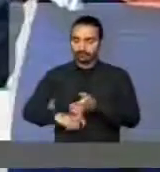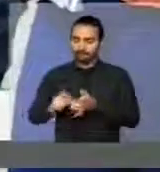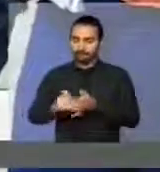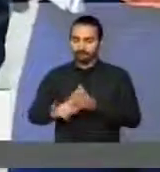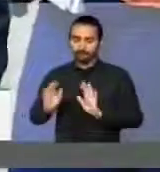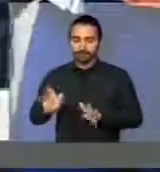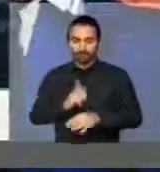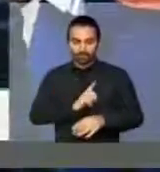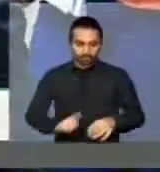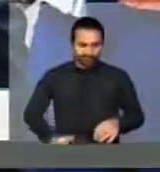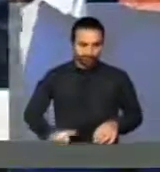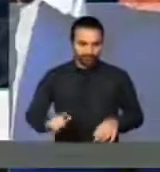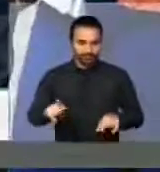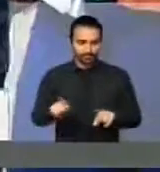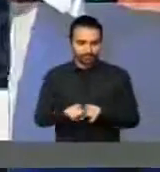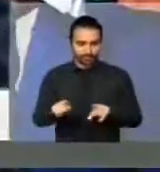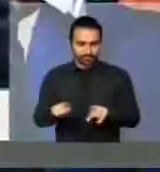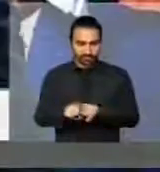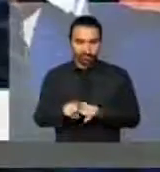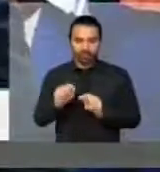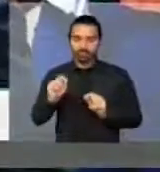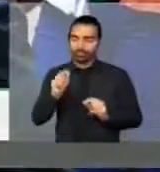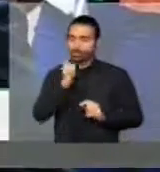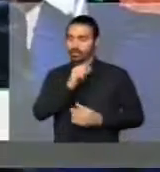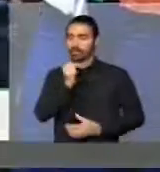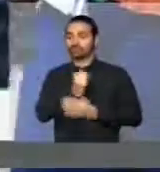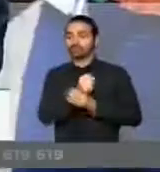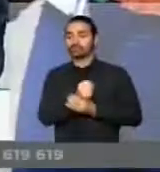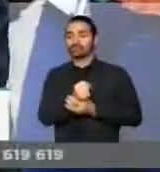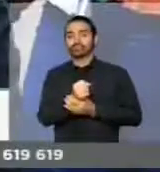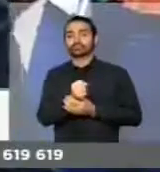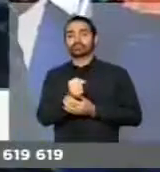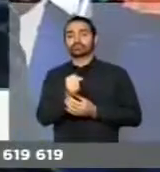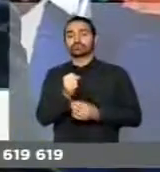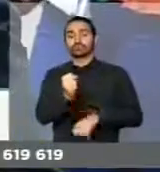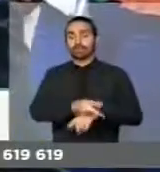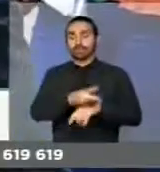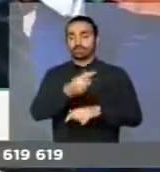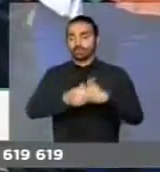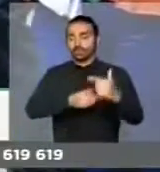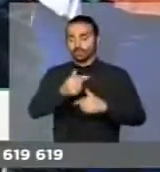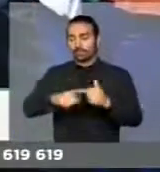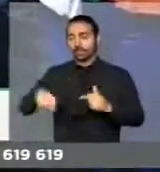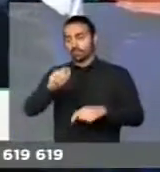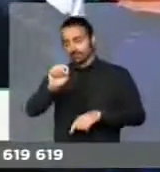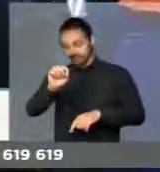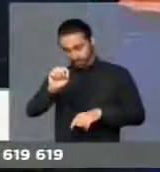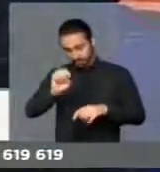governo, e nós pactuamos um acordo garantindo a permanência do emprego dos trabalhadores daquela empresa. Parabéns.